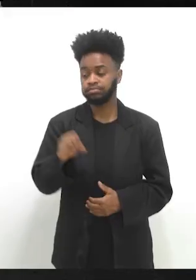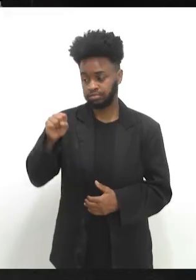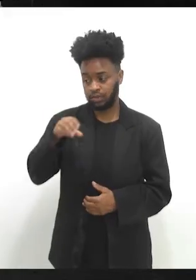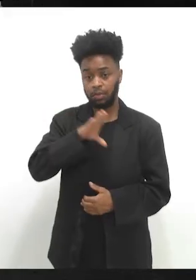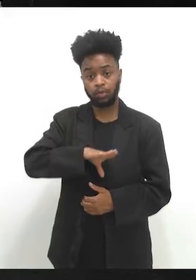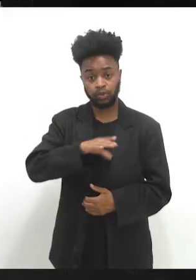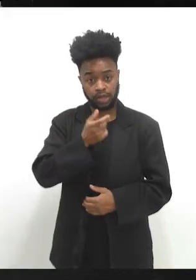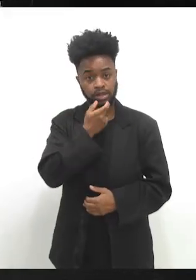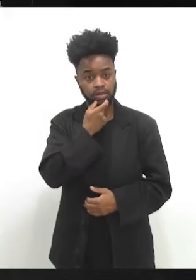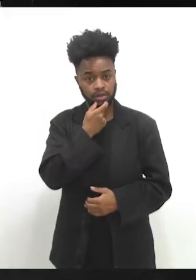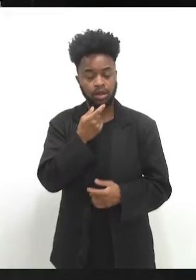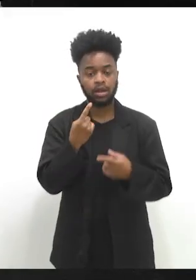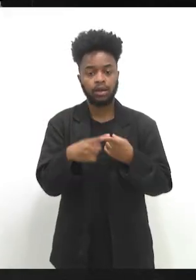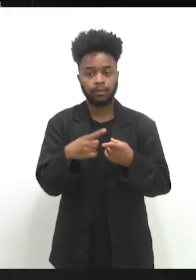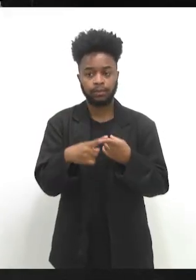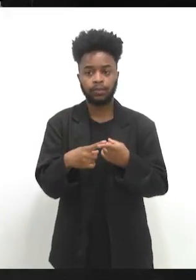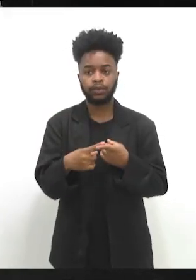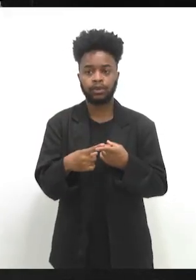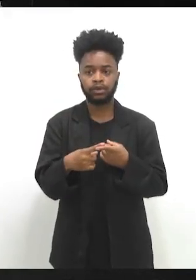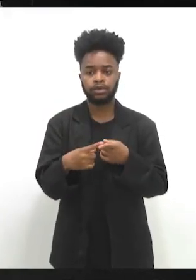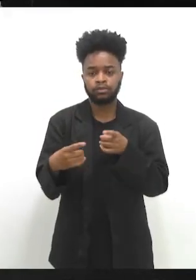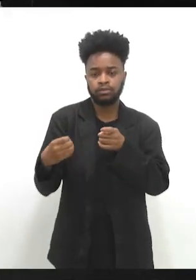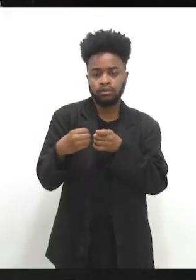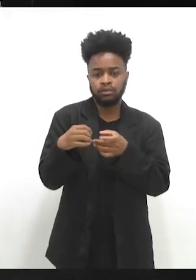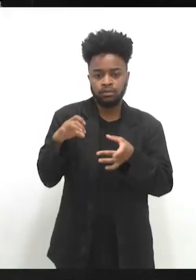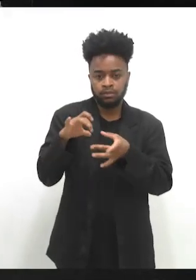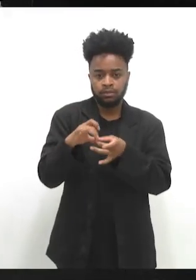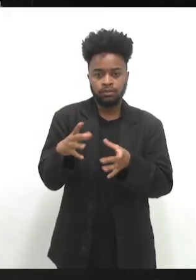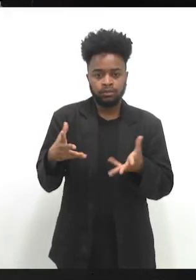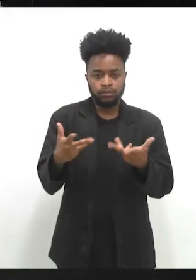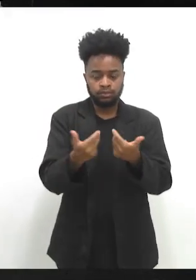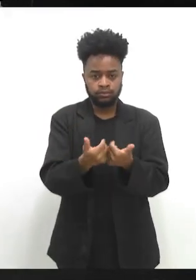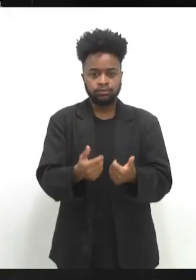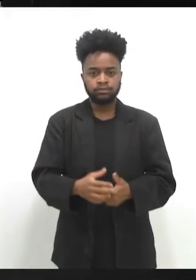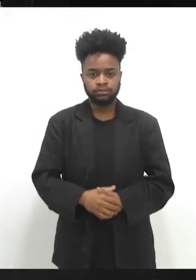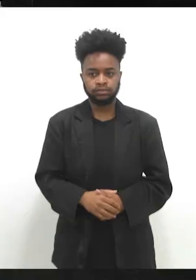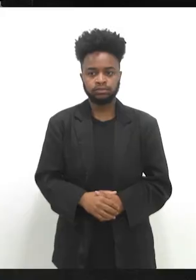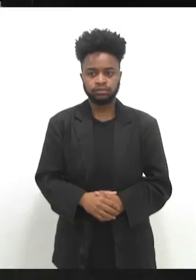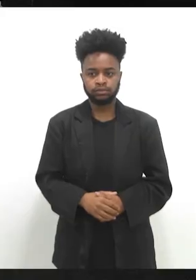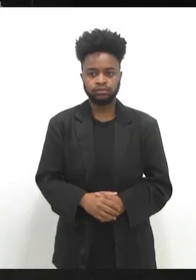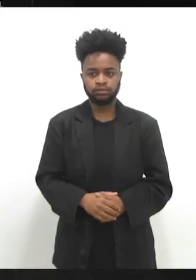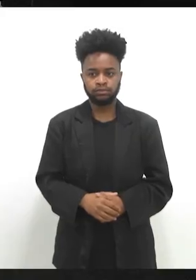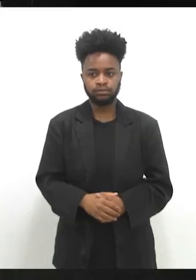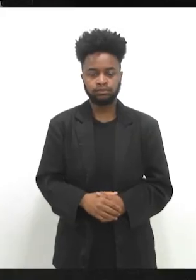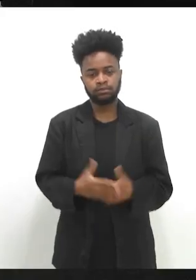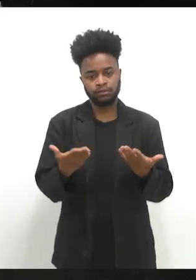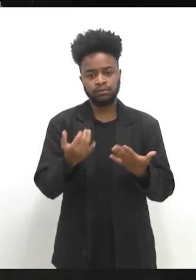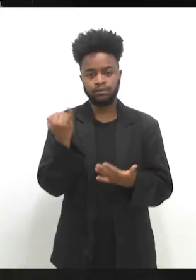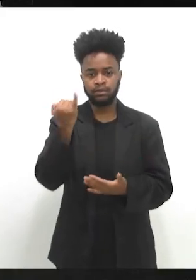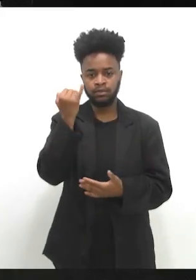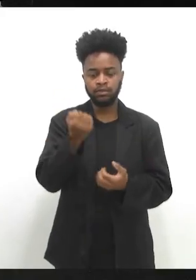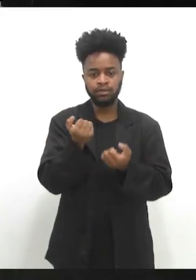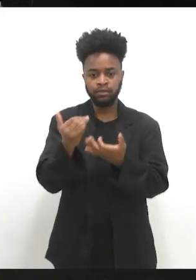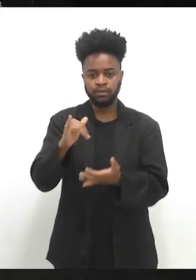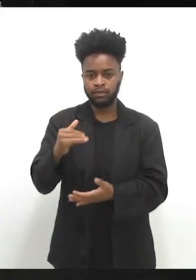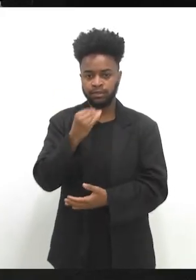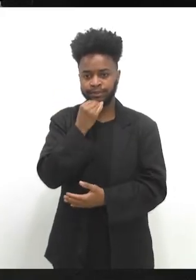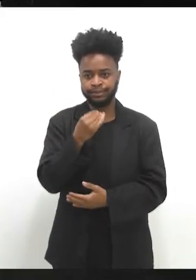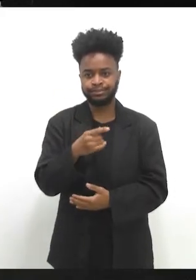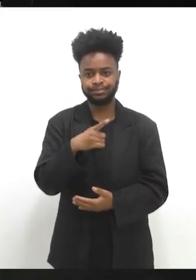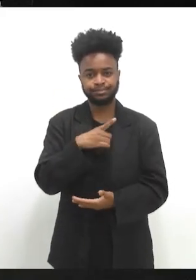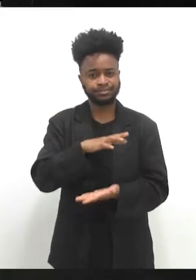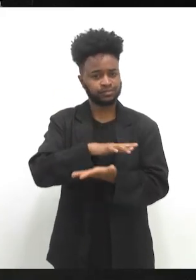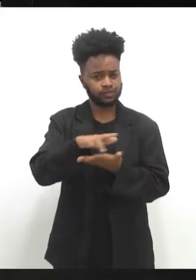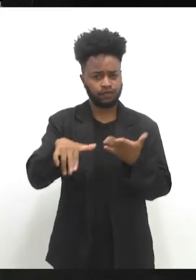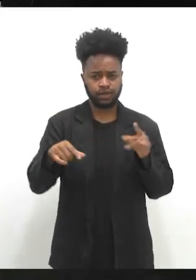assim, e aproxima também o público desse repertório. Uma época maravilhosa, maravilhosa. Eu adoro. É bom a gente dar oportunidade. Quebra-nozes,